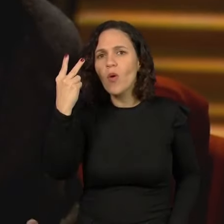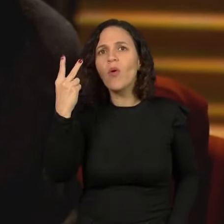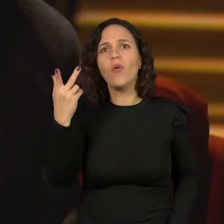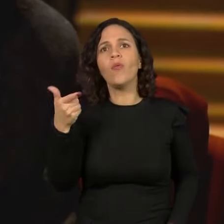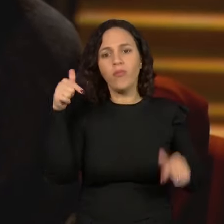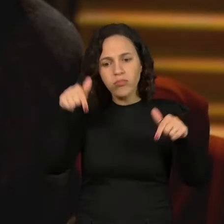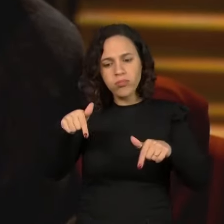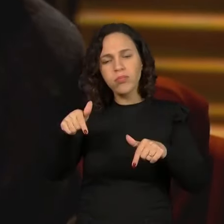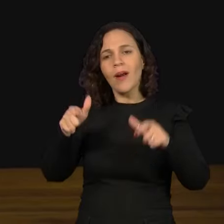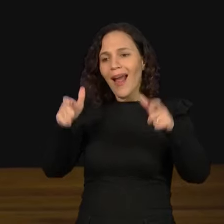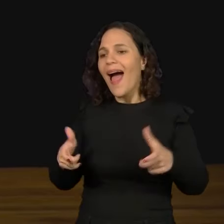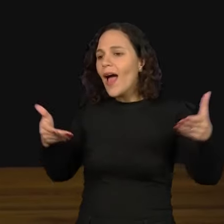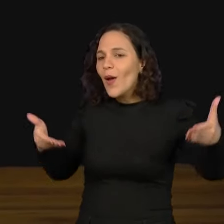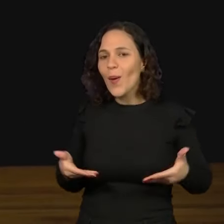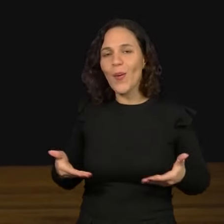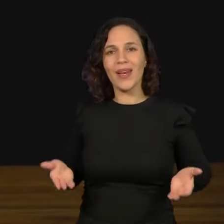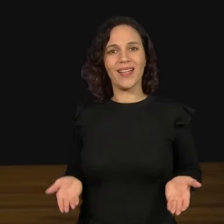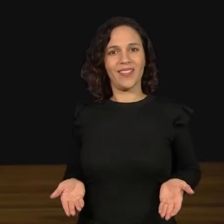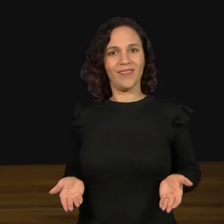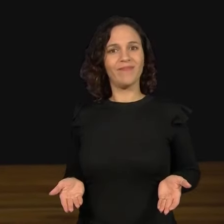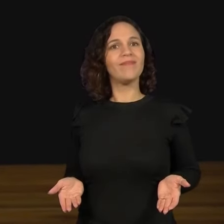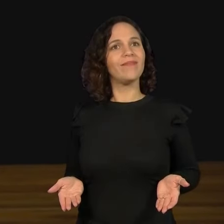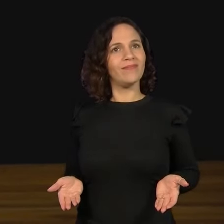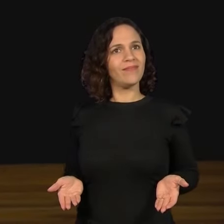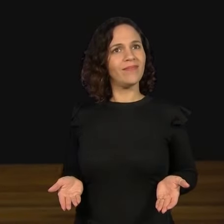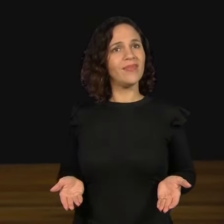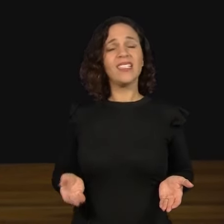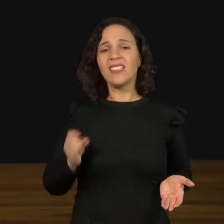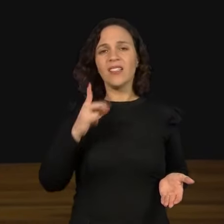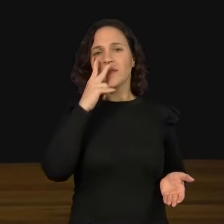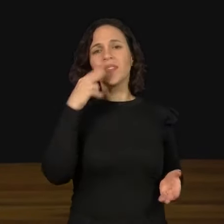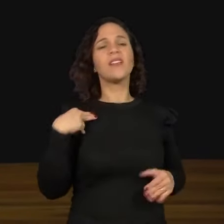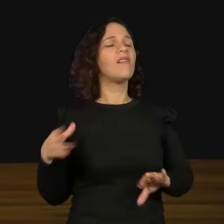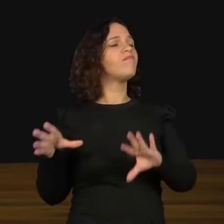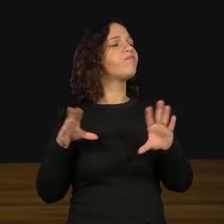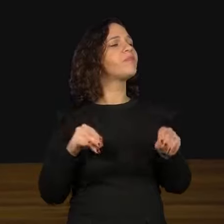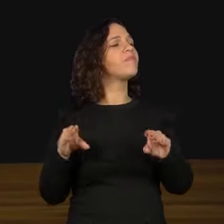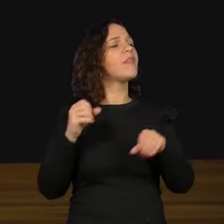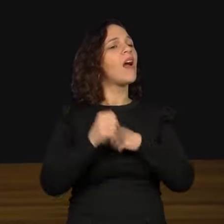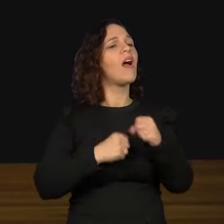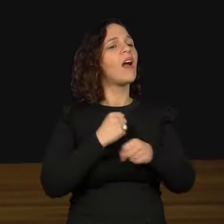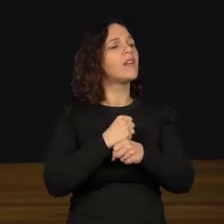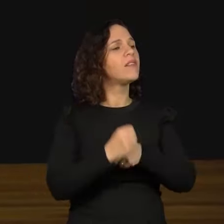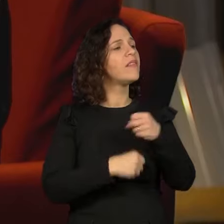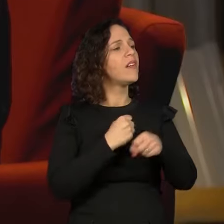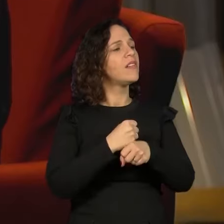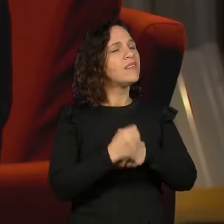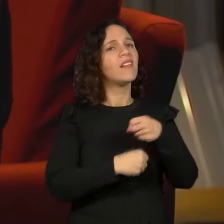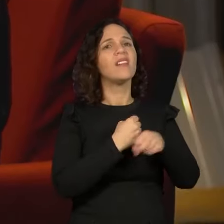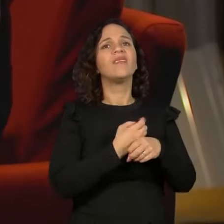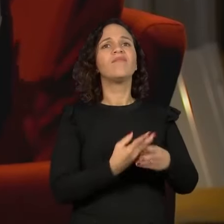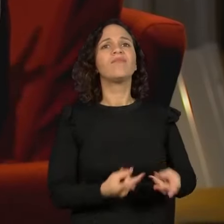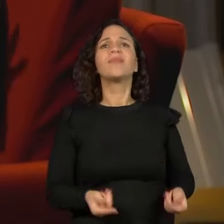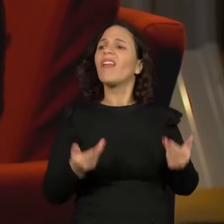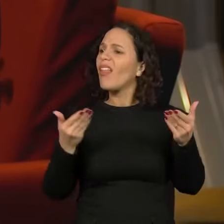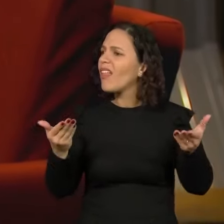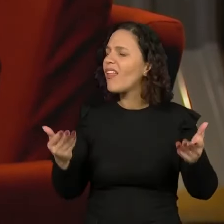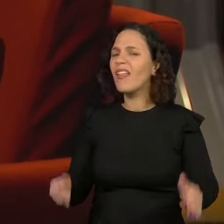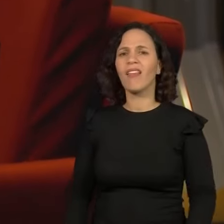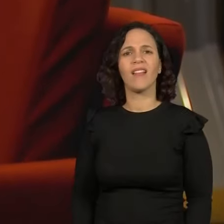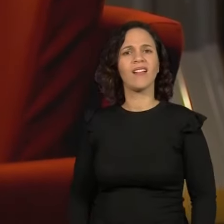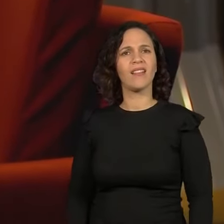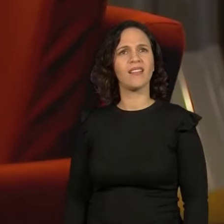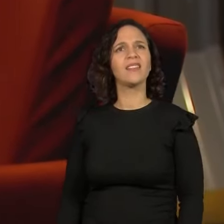está agora né é onde ela está senão você fica só passando Não não é cara eu eu eu queria